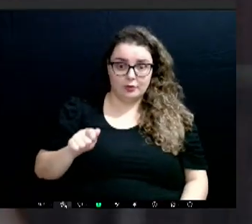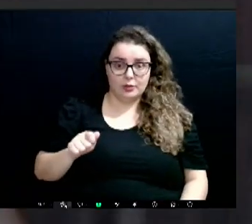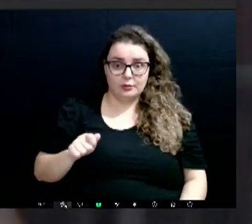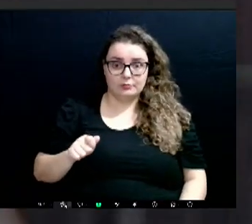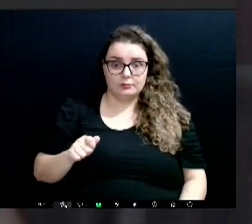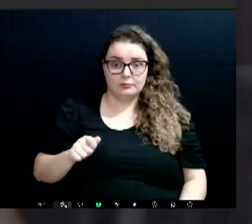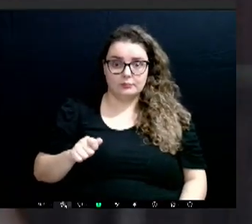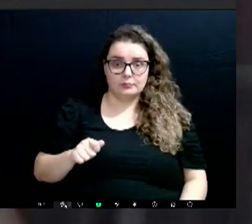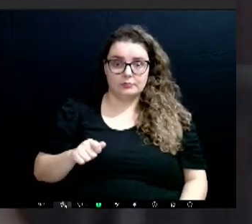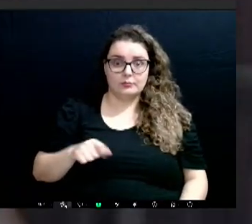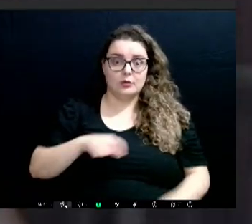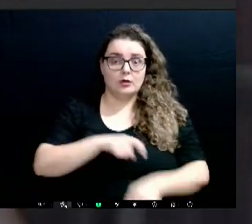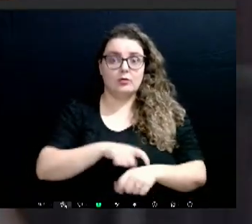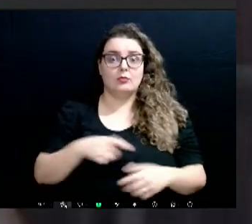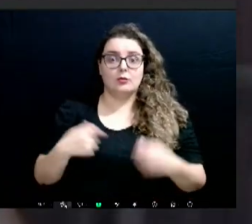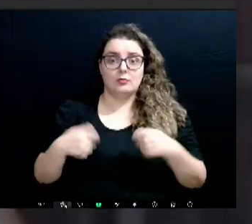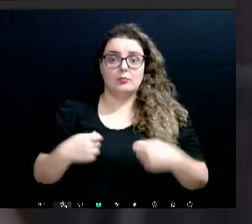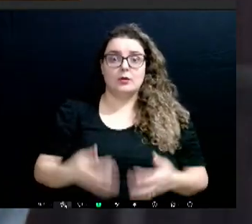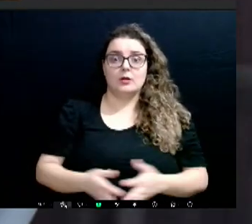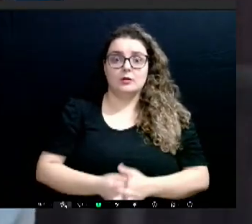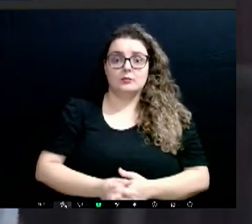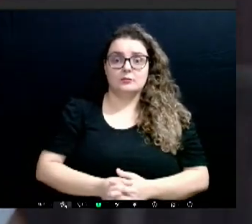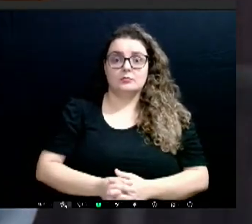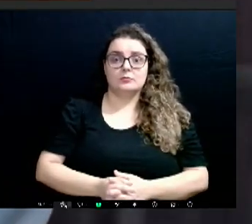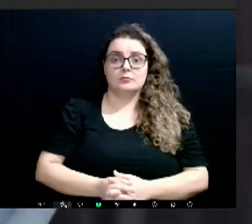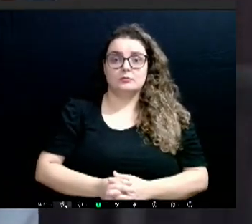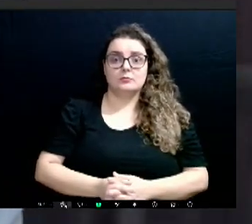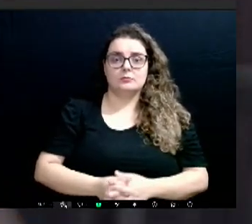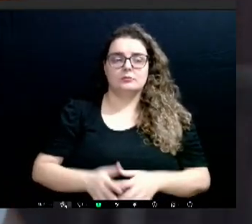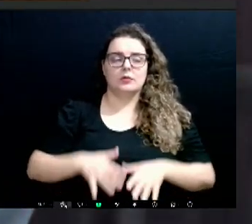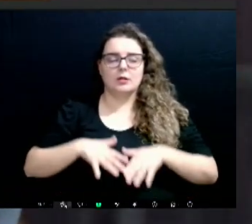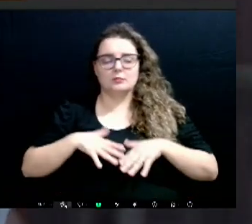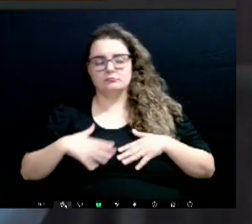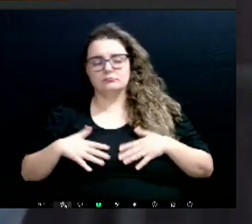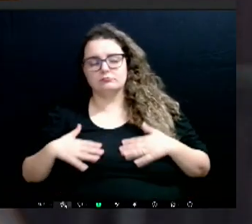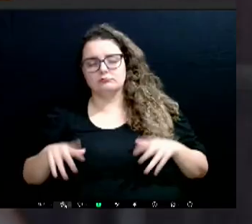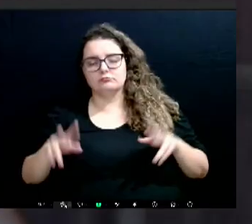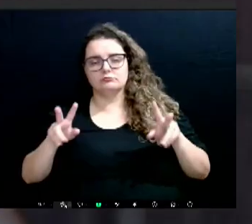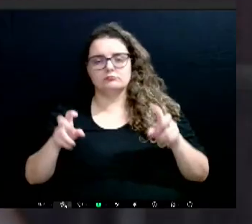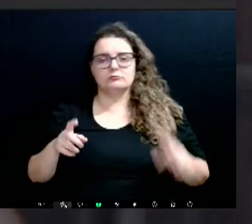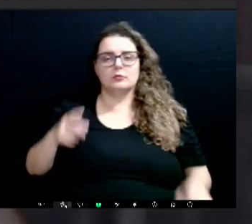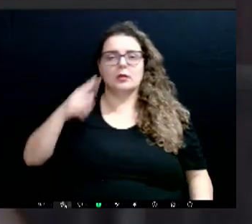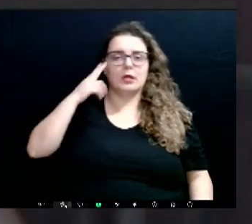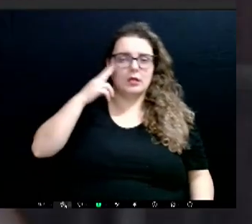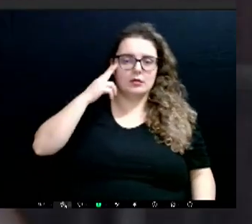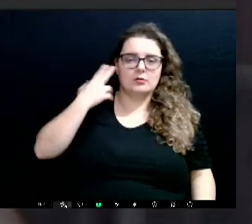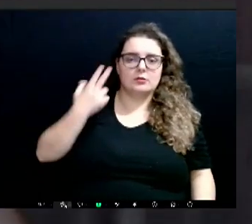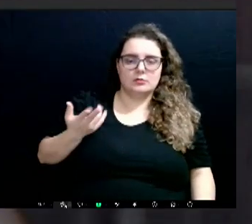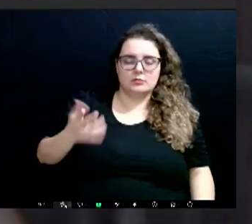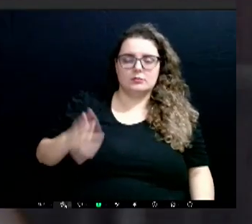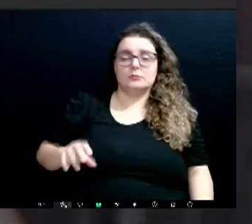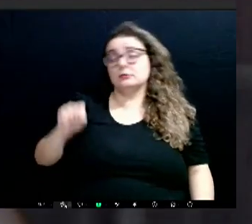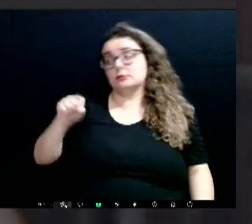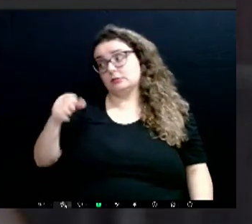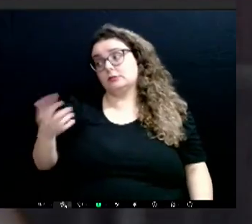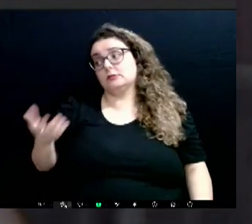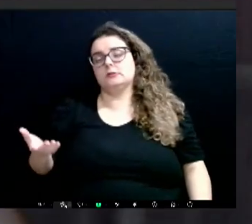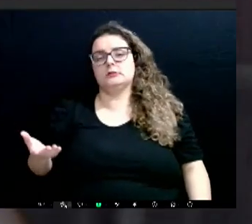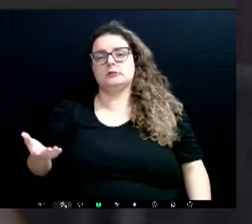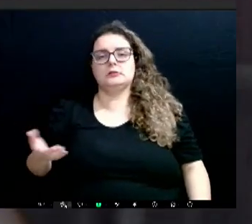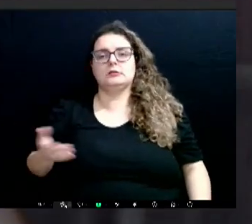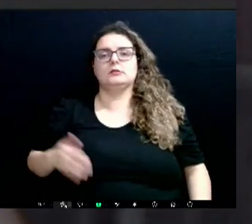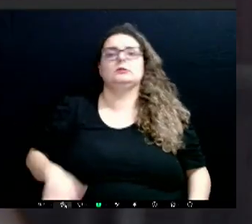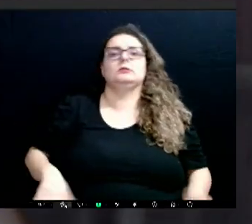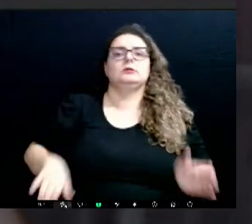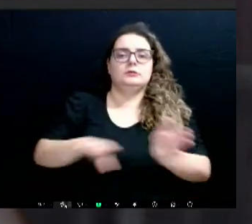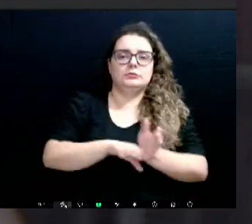eu preciso daquele momento para dar aquela relaxada ilusória, digamos, né? E aí vem realmente, porque vem a